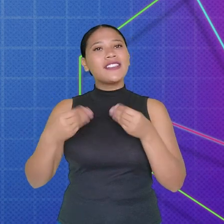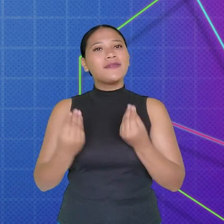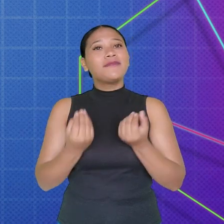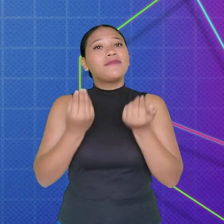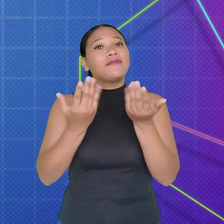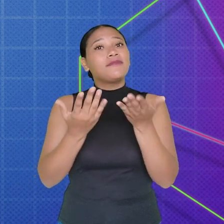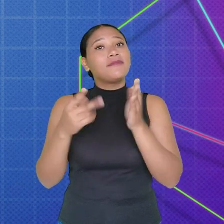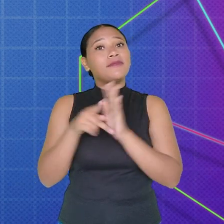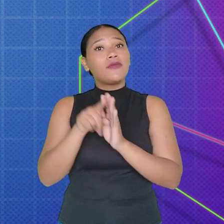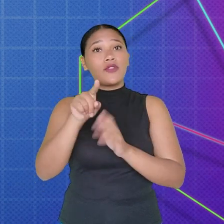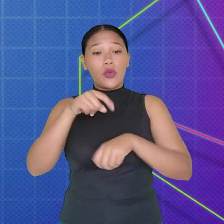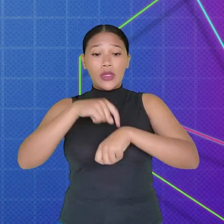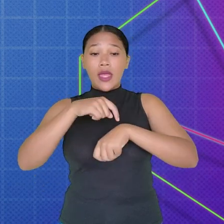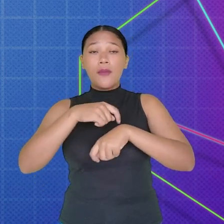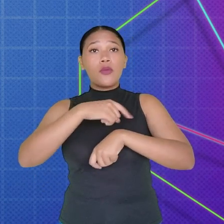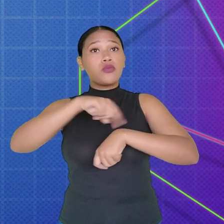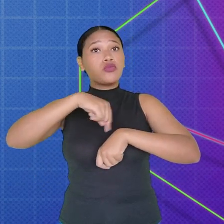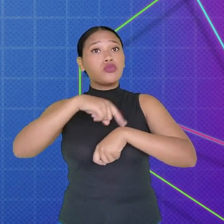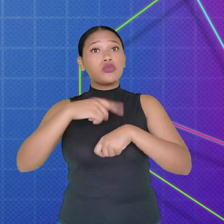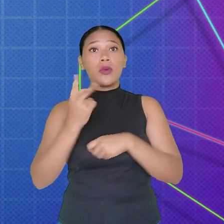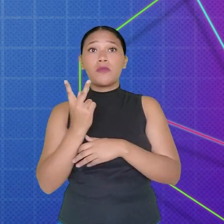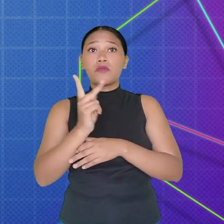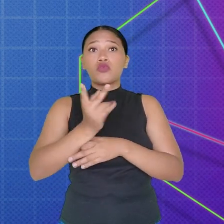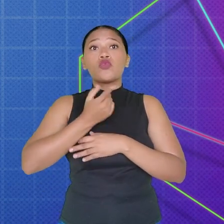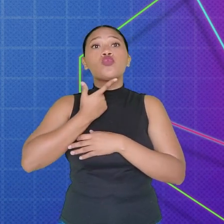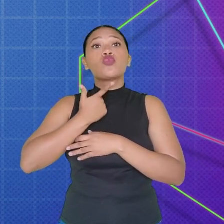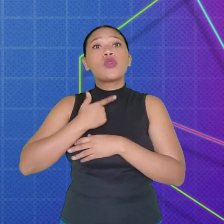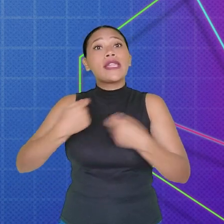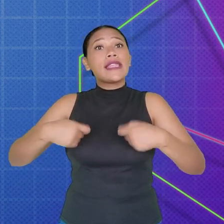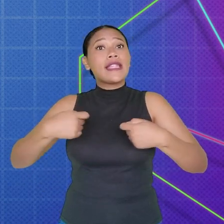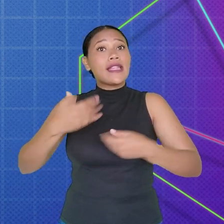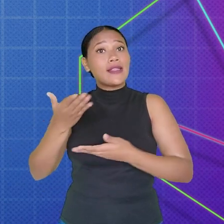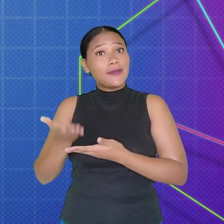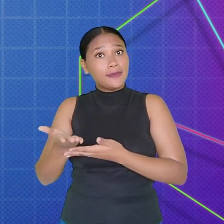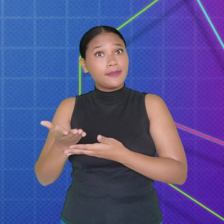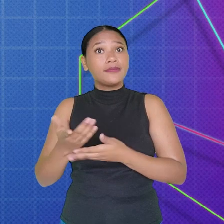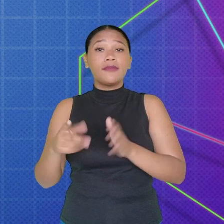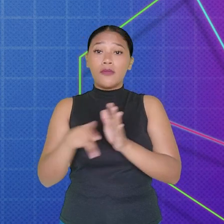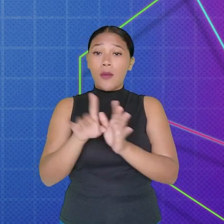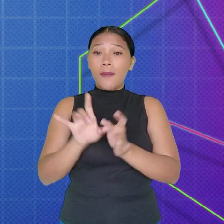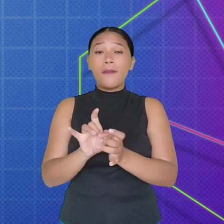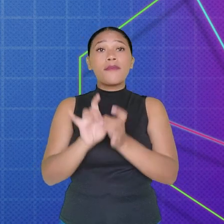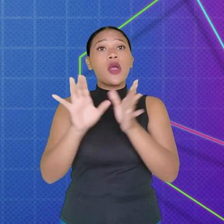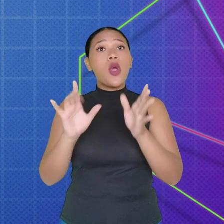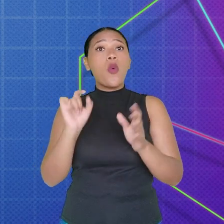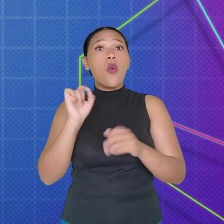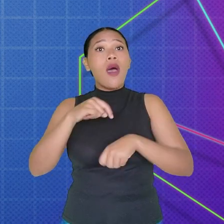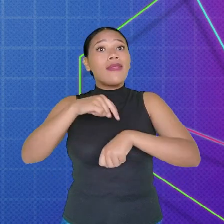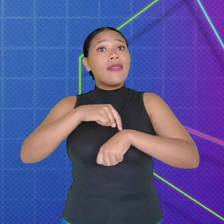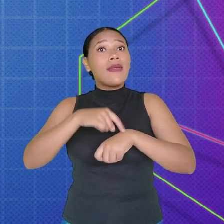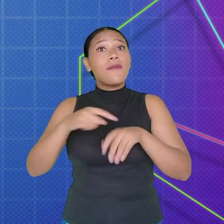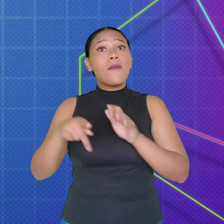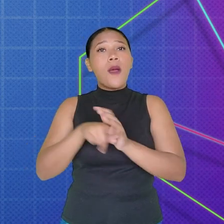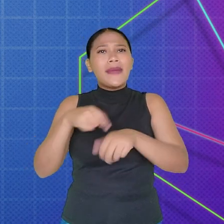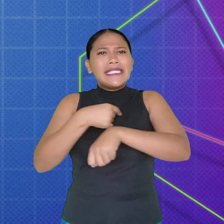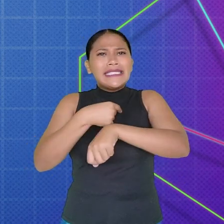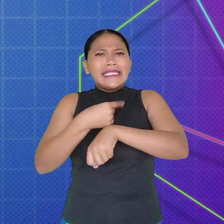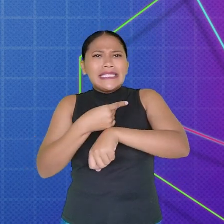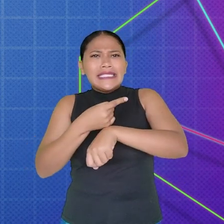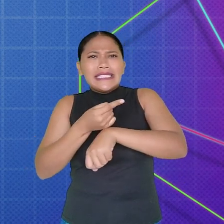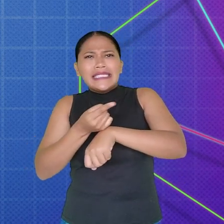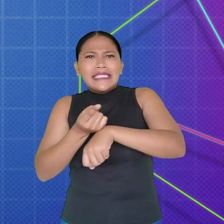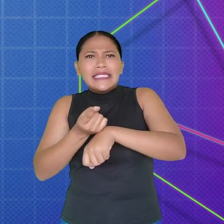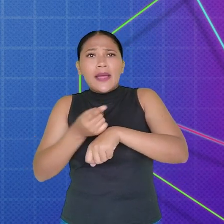flexibilidade de personalizar o tempo do cronômetro de acordo com as necessidades do jogo, permitindo assim definir o tempo em